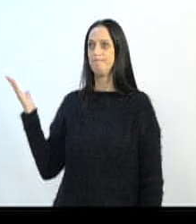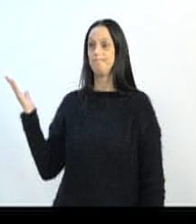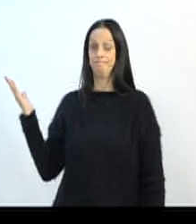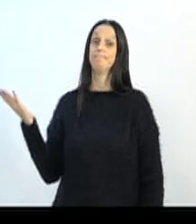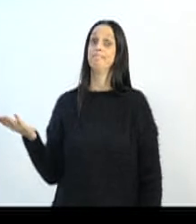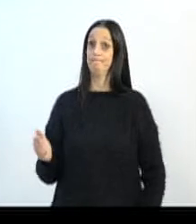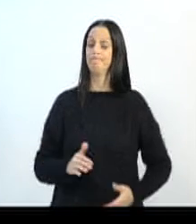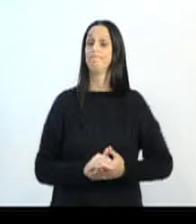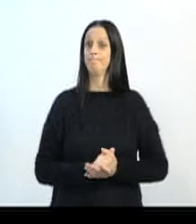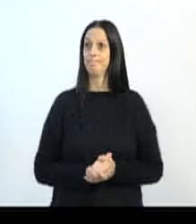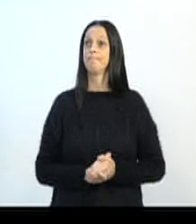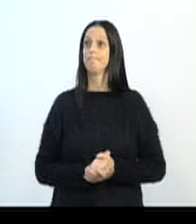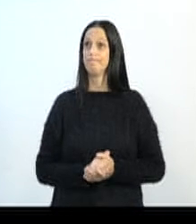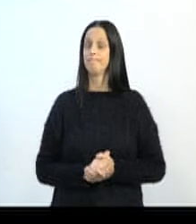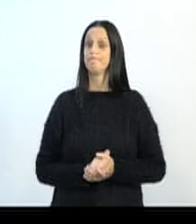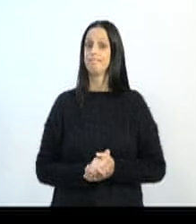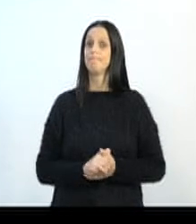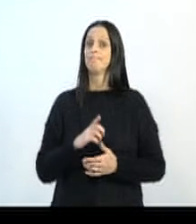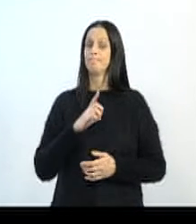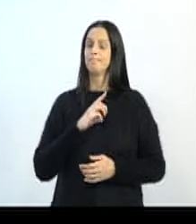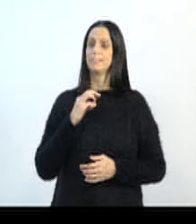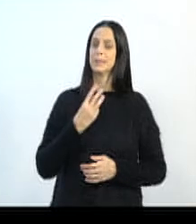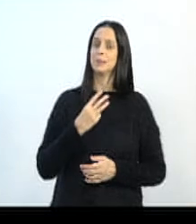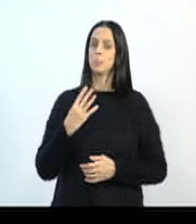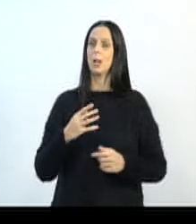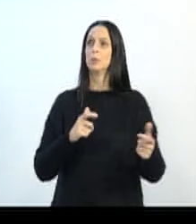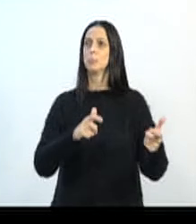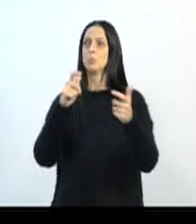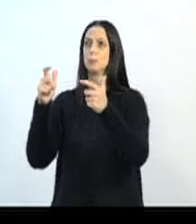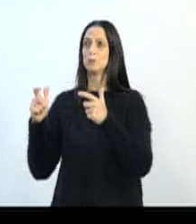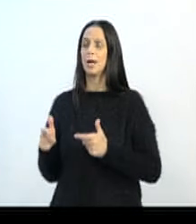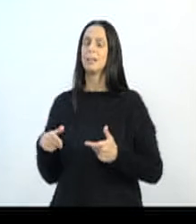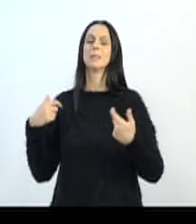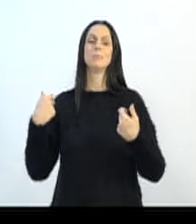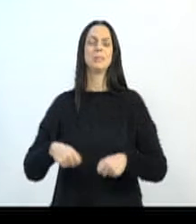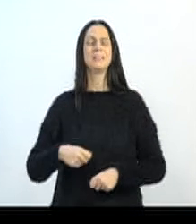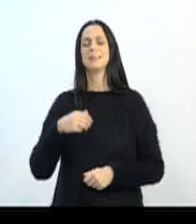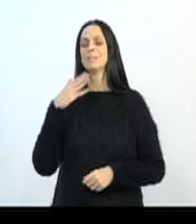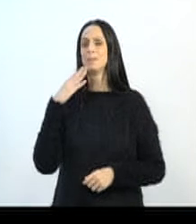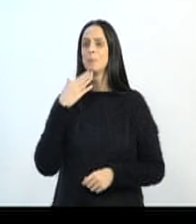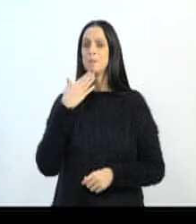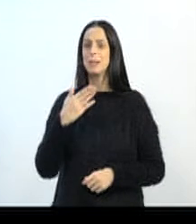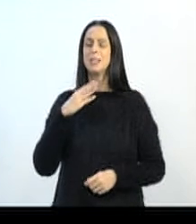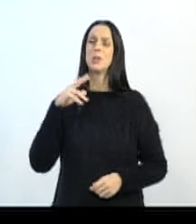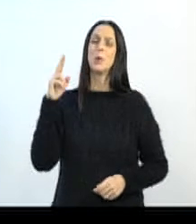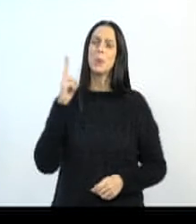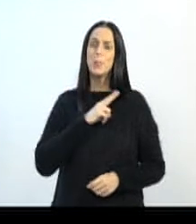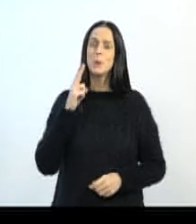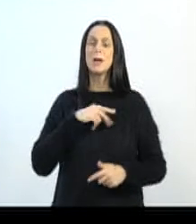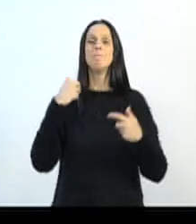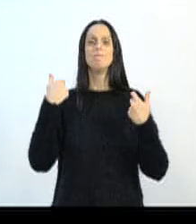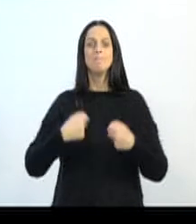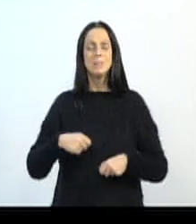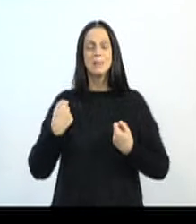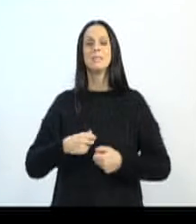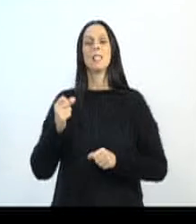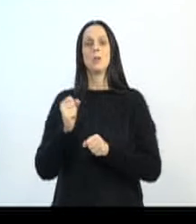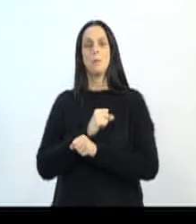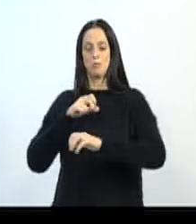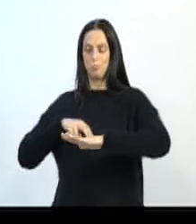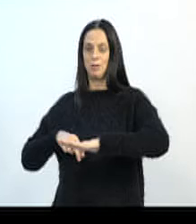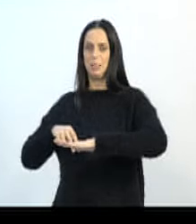Tem 3, 4 pontos ali que a gente está pedindo com urgência, com urgência essa travessia levada.